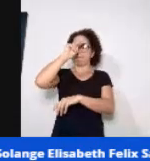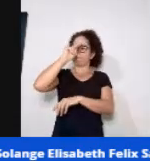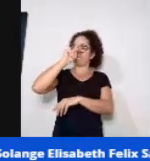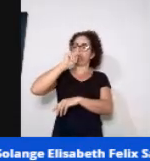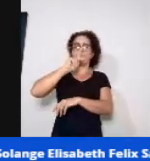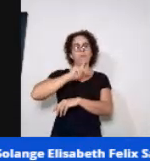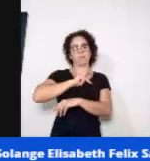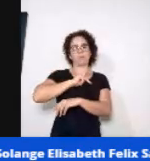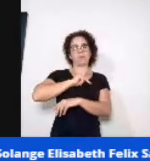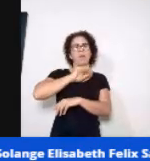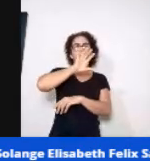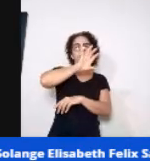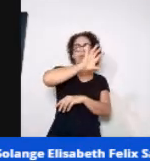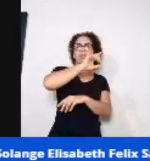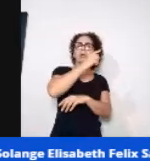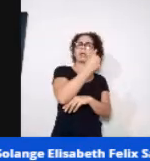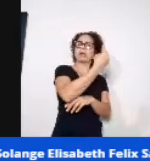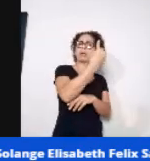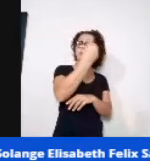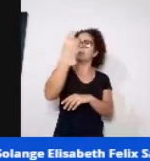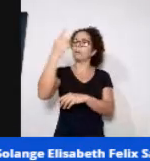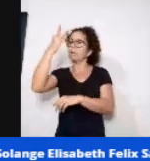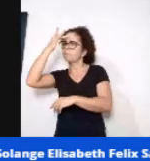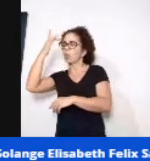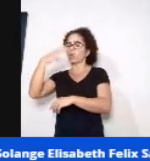sente de uma forma. Mais um.